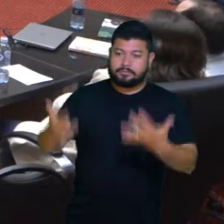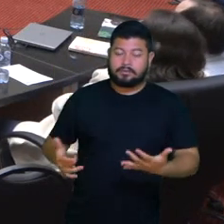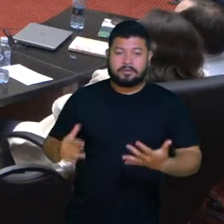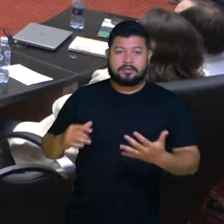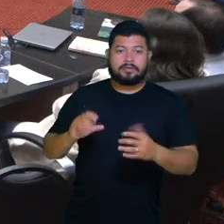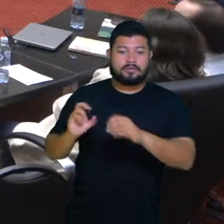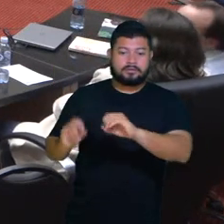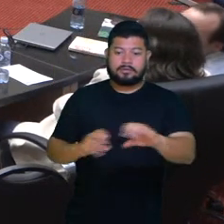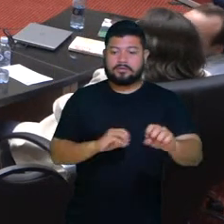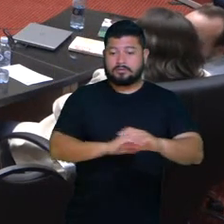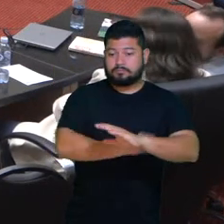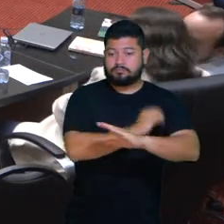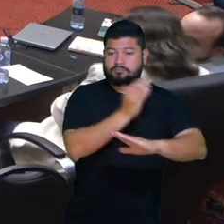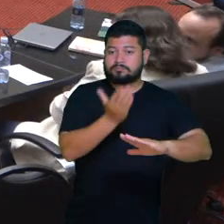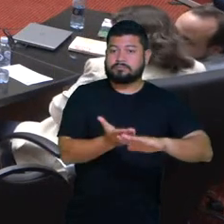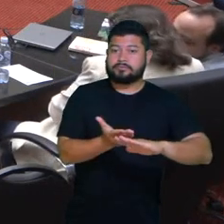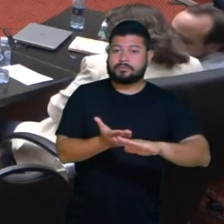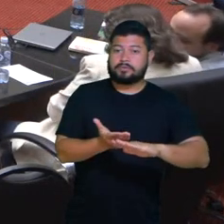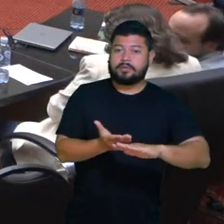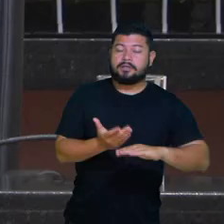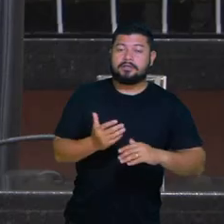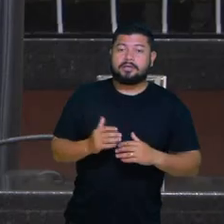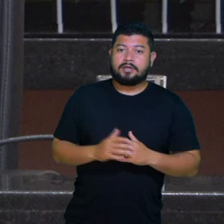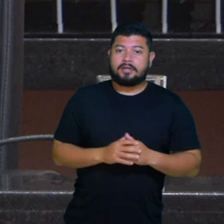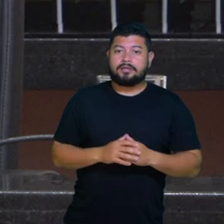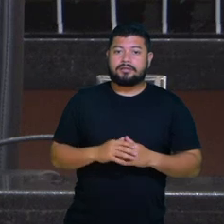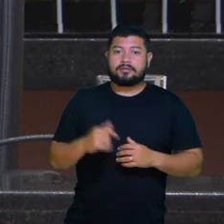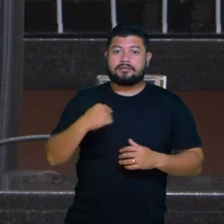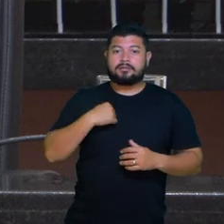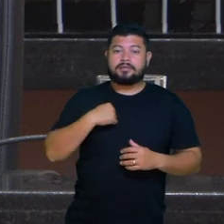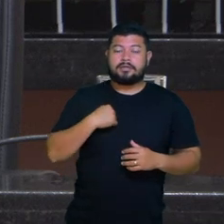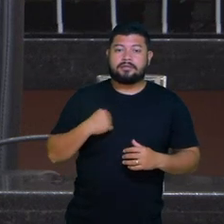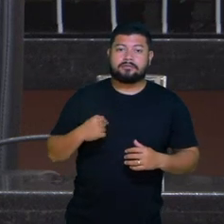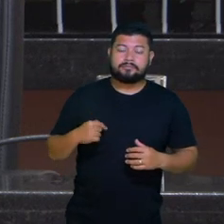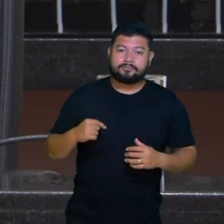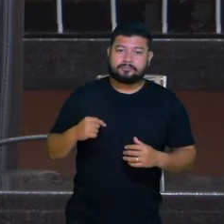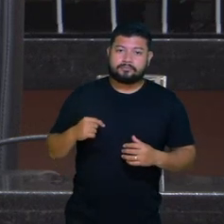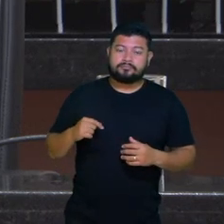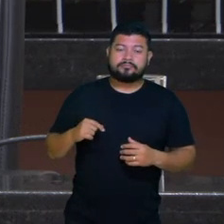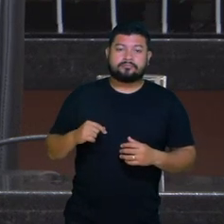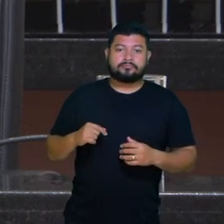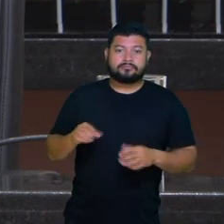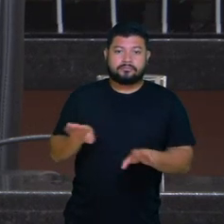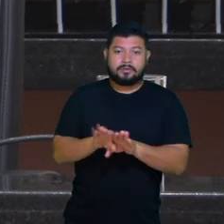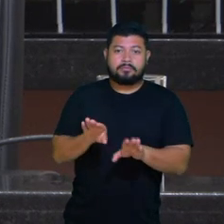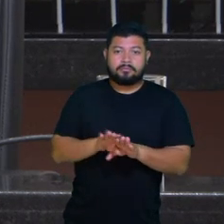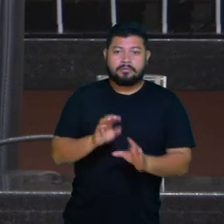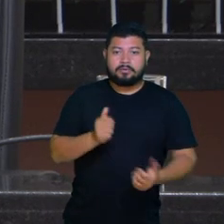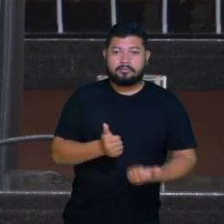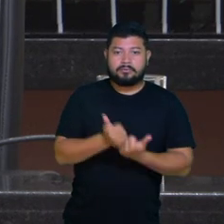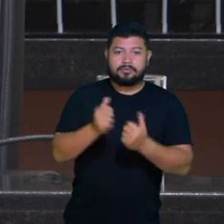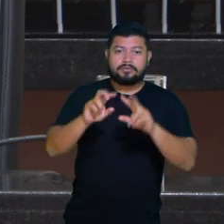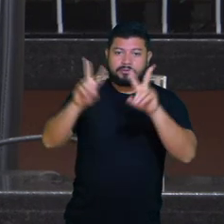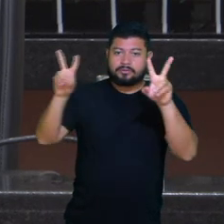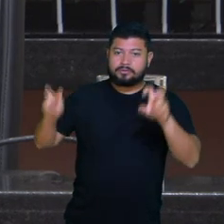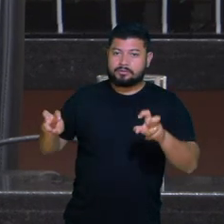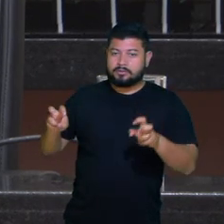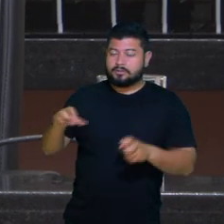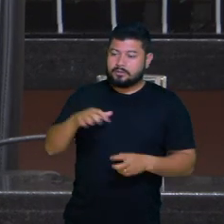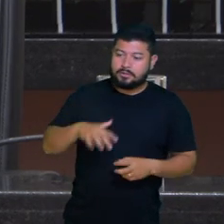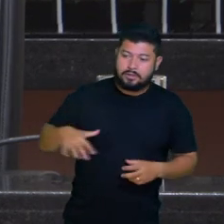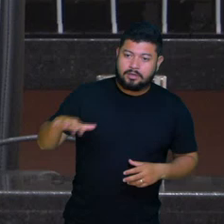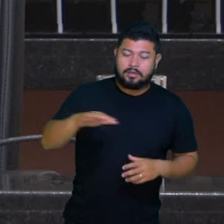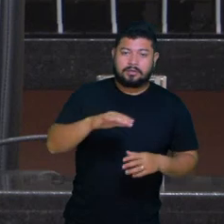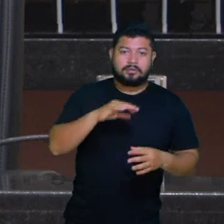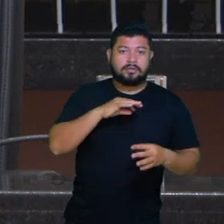integral eu só reforço né E e essa é uma das pautas que nós também já conversamos no âmbito das instituições